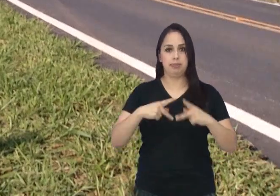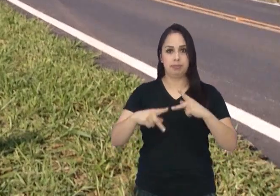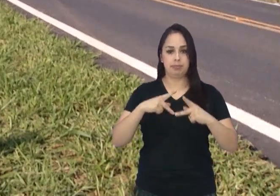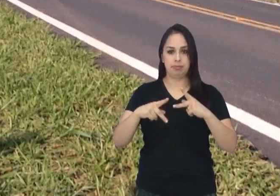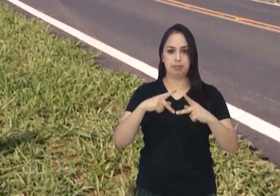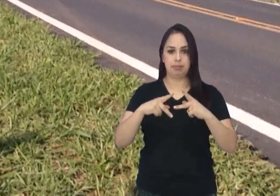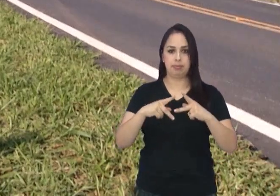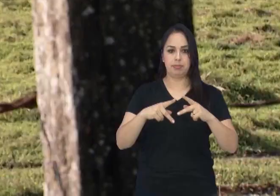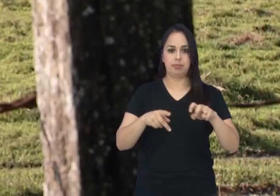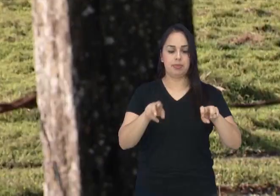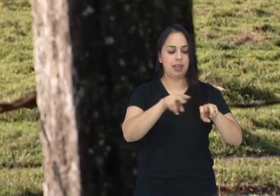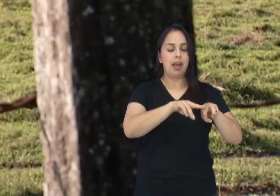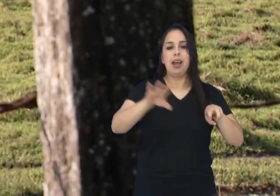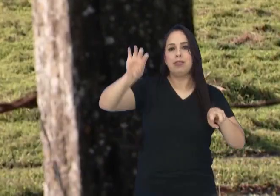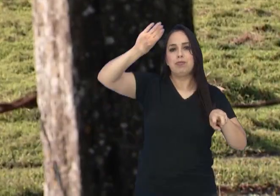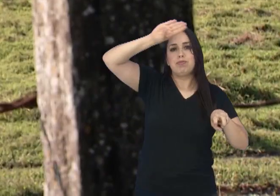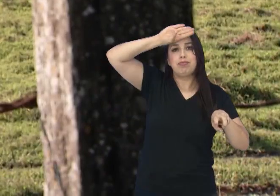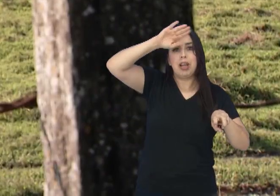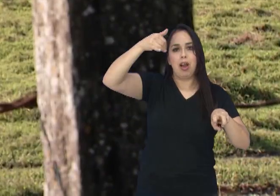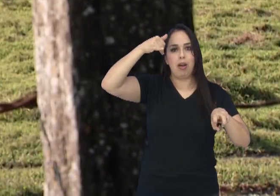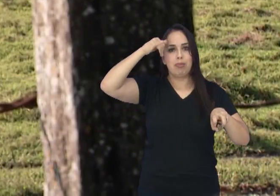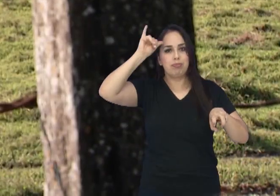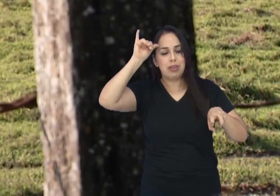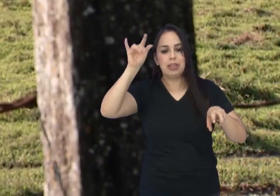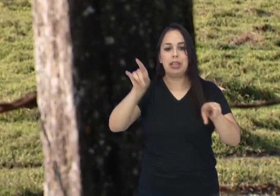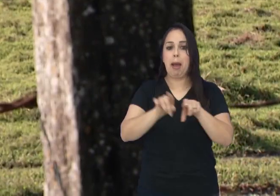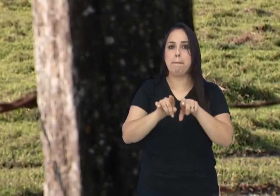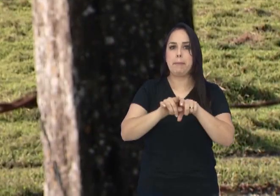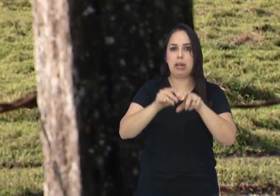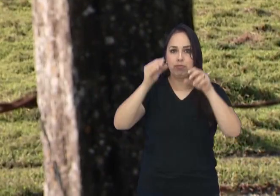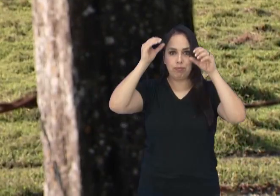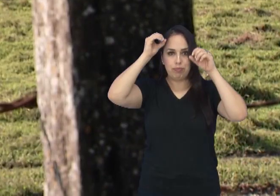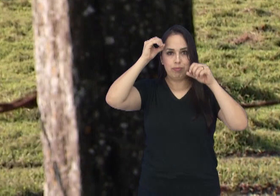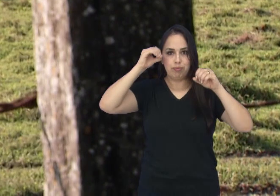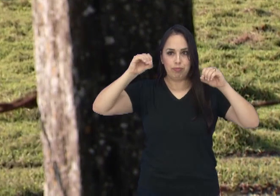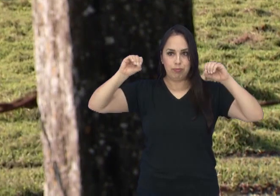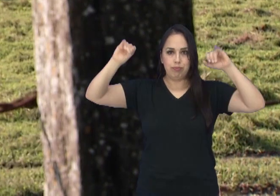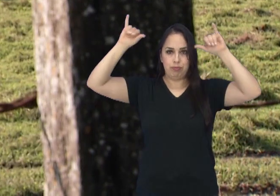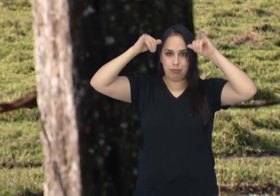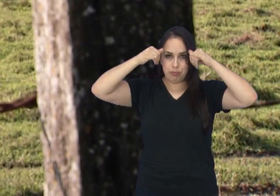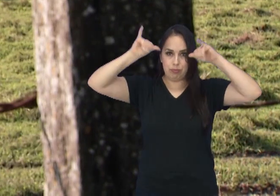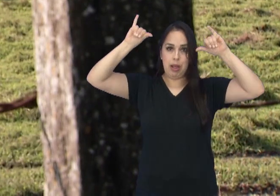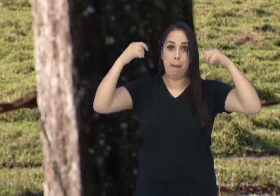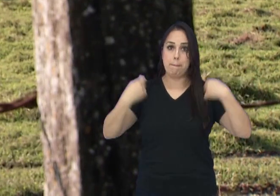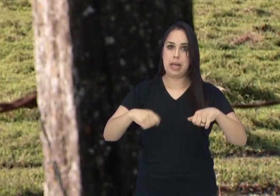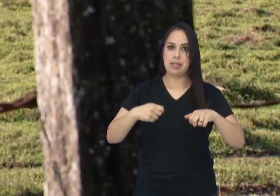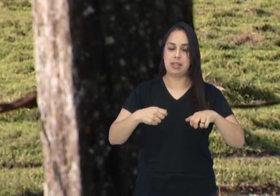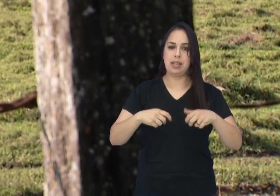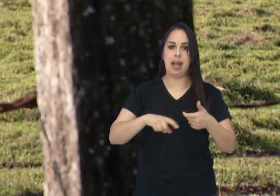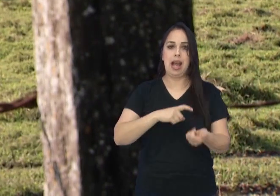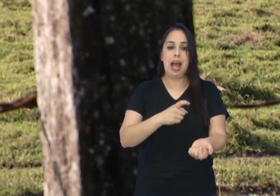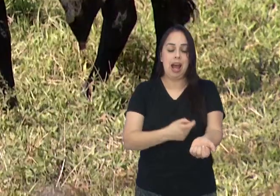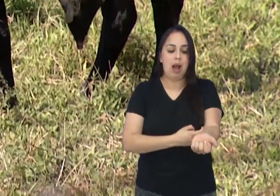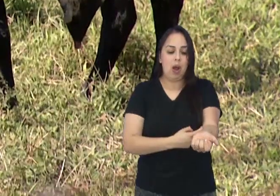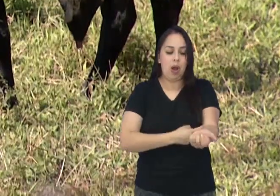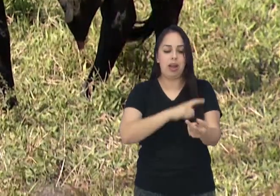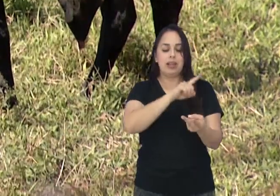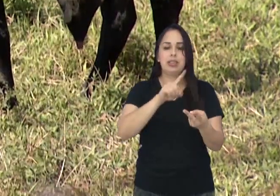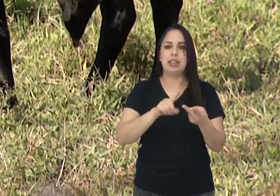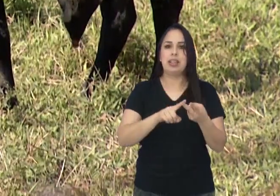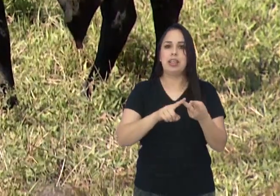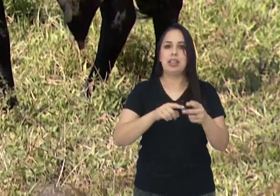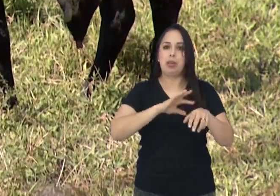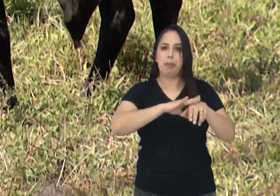além da febre aftosa, bovinos e bubalinos também devem ser vacinados contra a raiva e a manquinha.